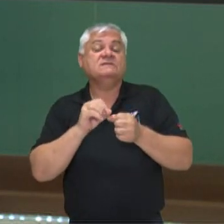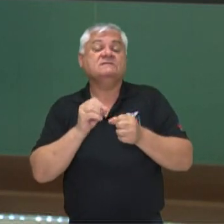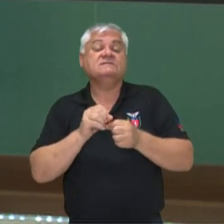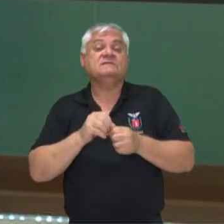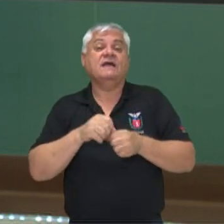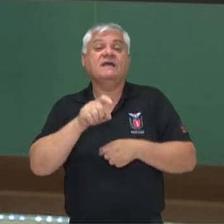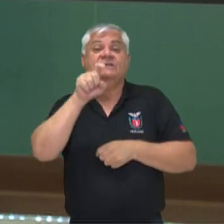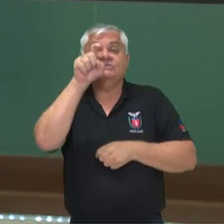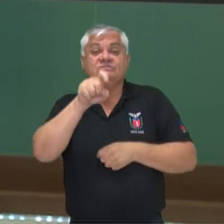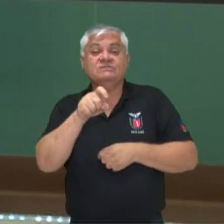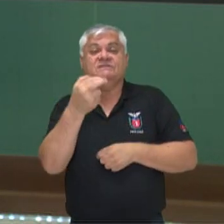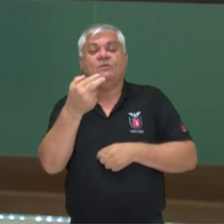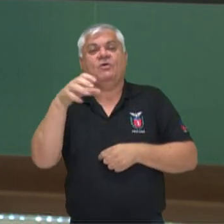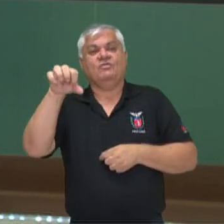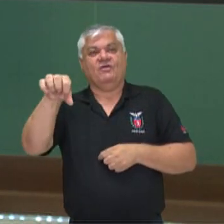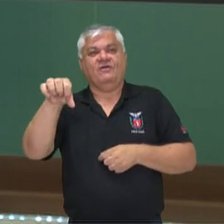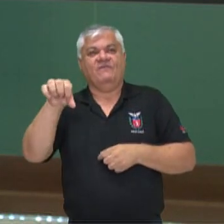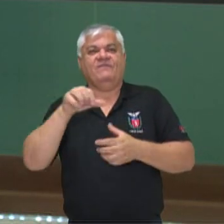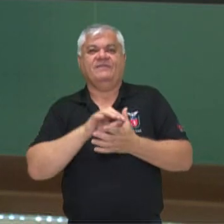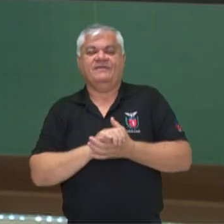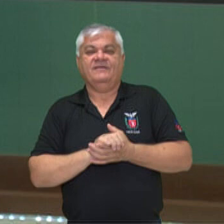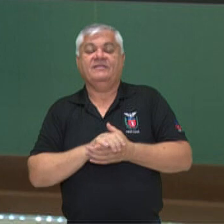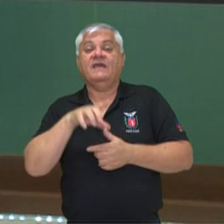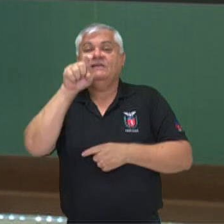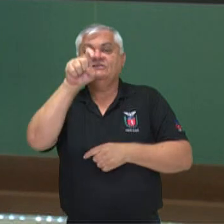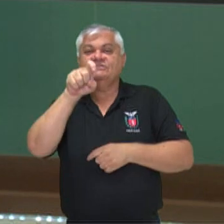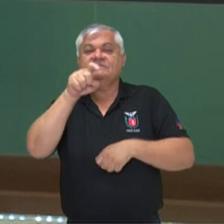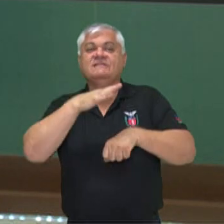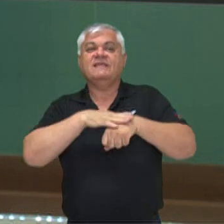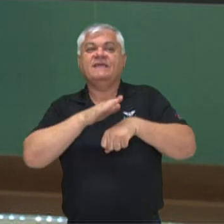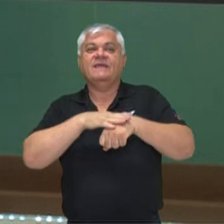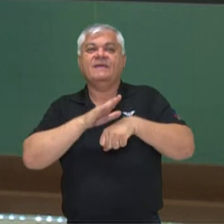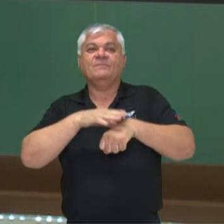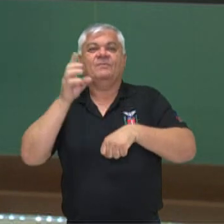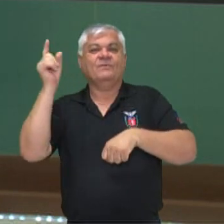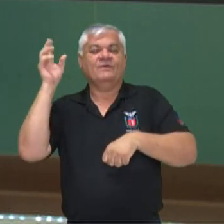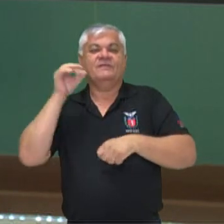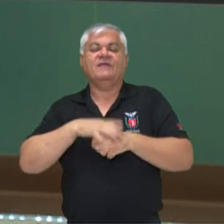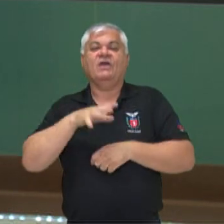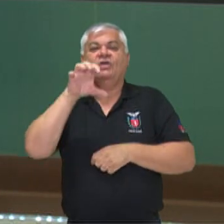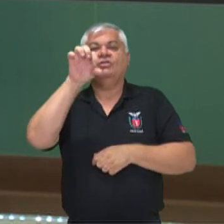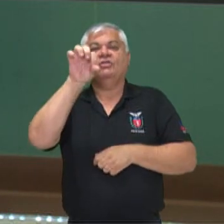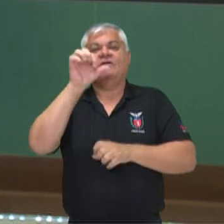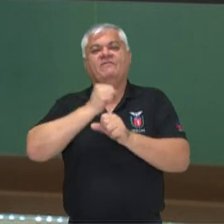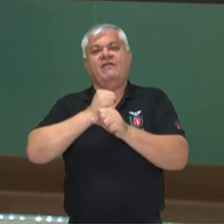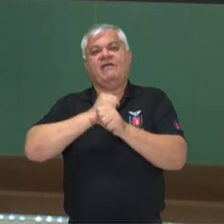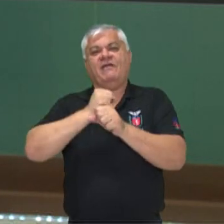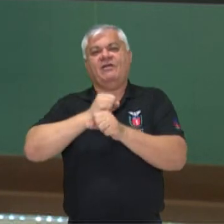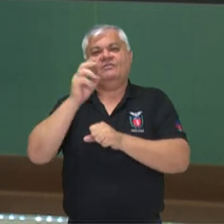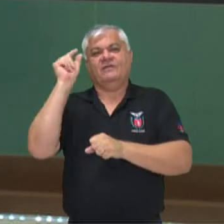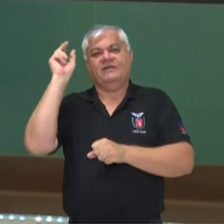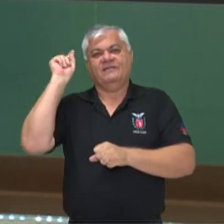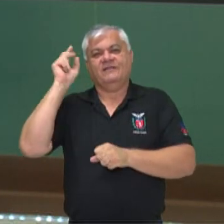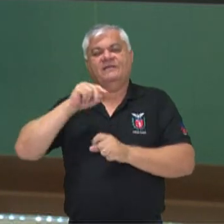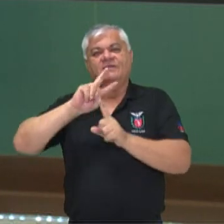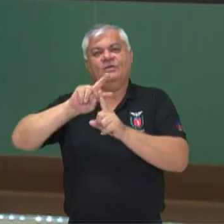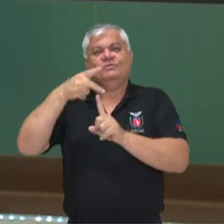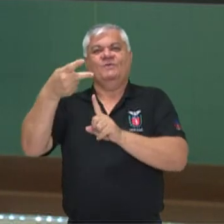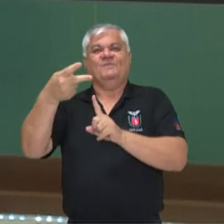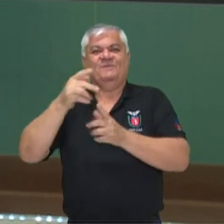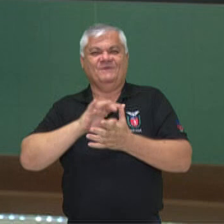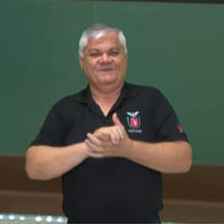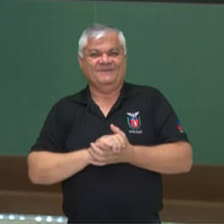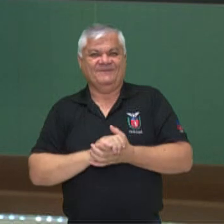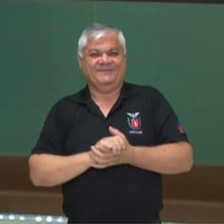x igual a 9. Lembrando que o x era o tempo, lembra? Então, significa que há 9 anos atrás o pai tinha o dobro da idade do